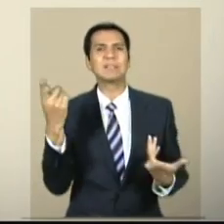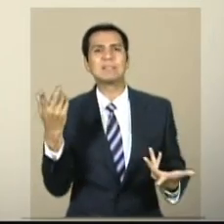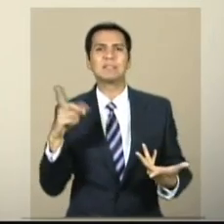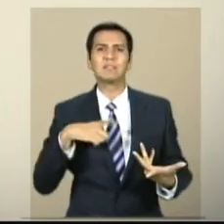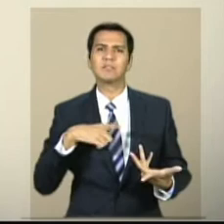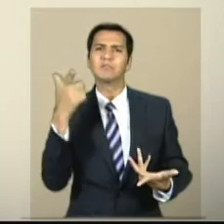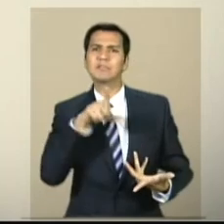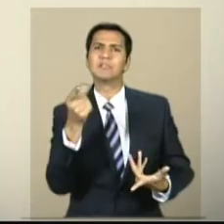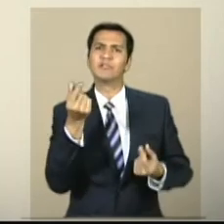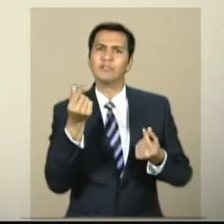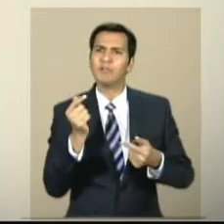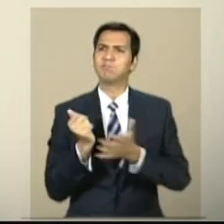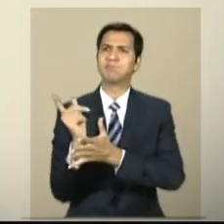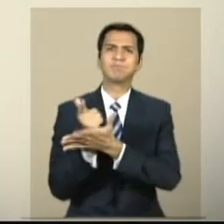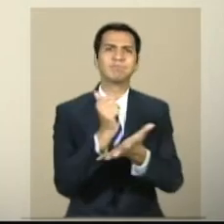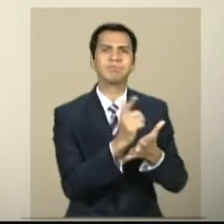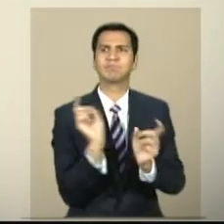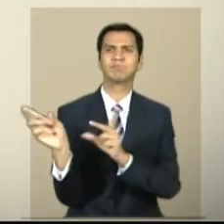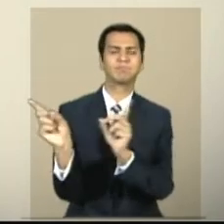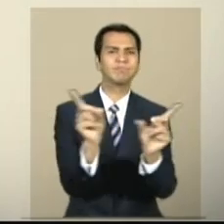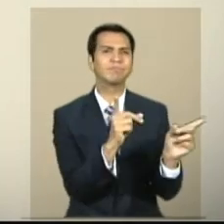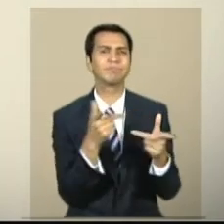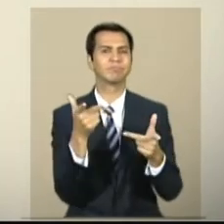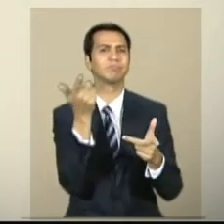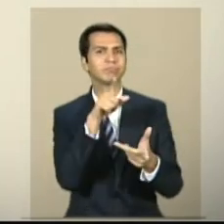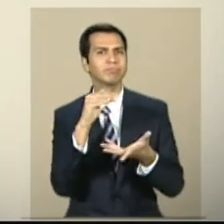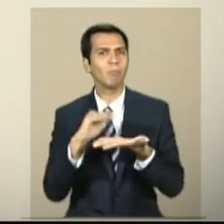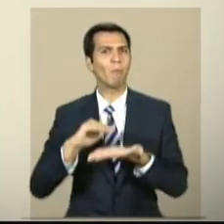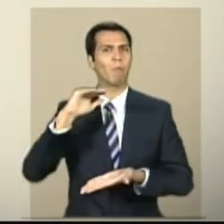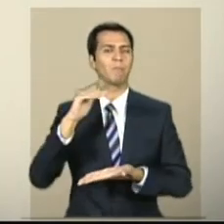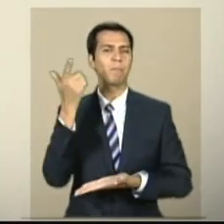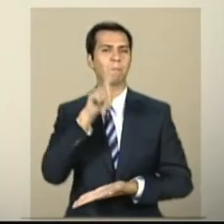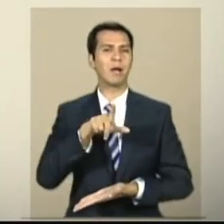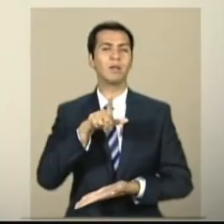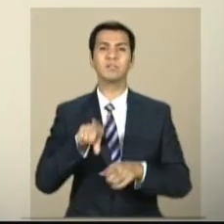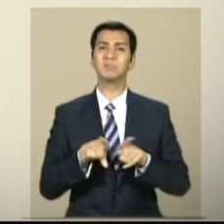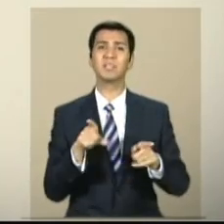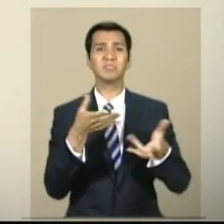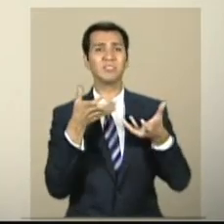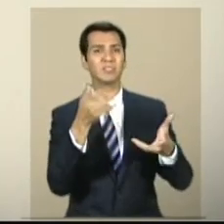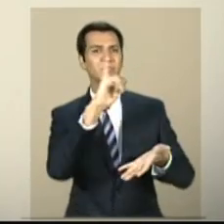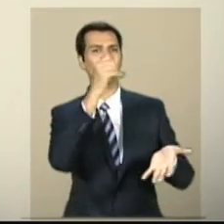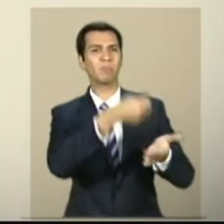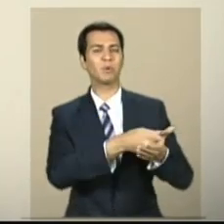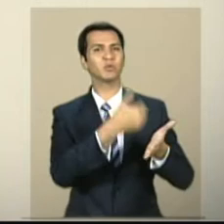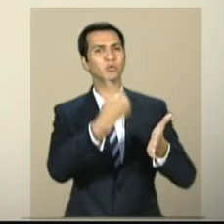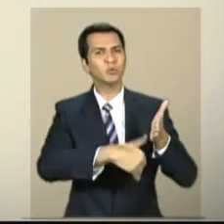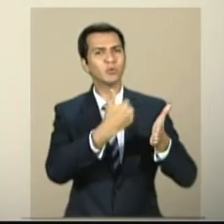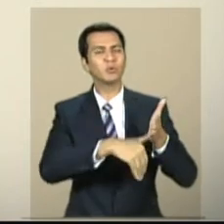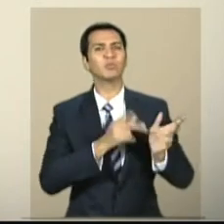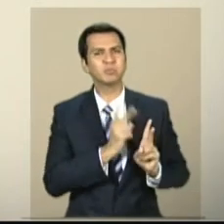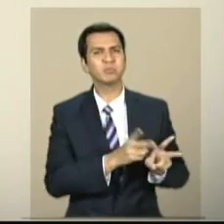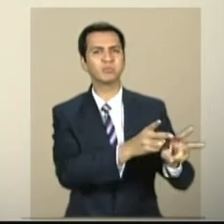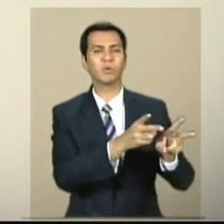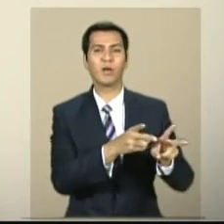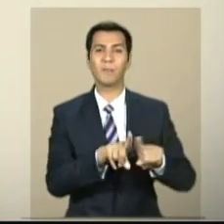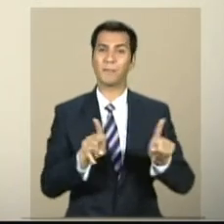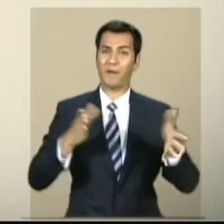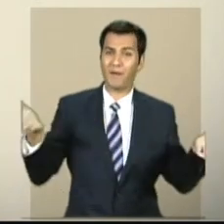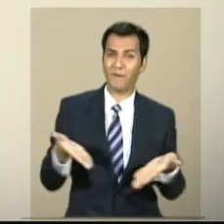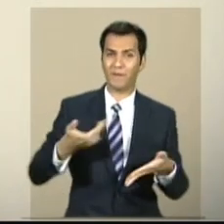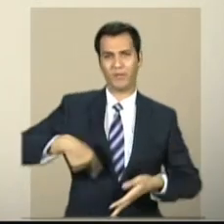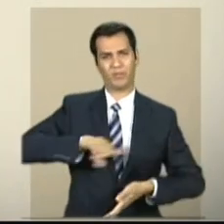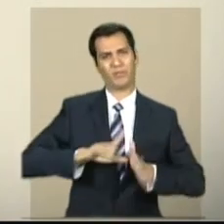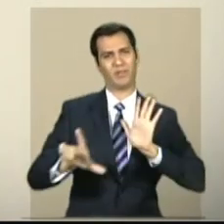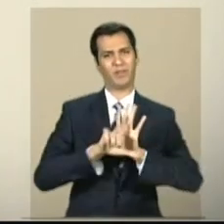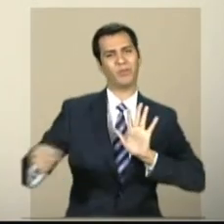bastante e ela não queria perder as facilidades do Super Simples. Agora que ampliamos o Super Simples e o limite,